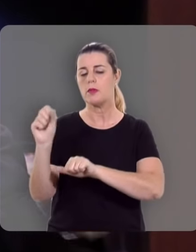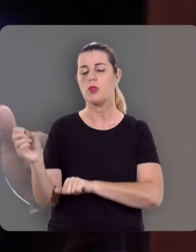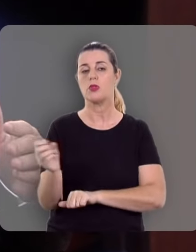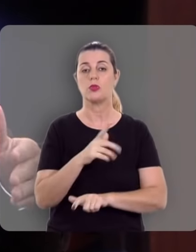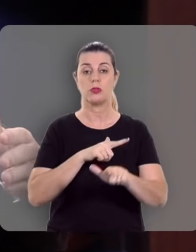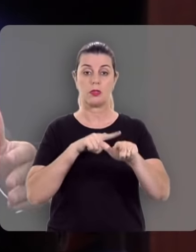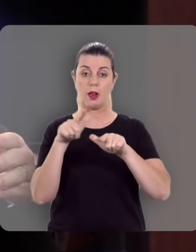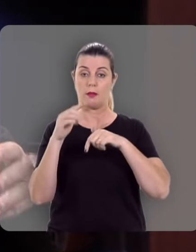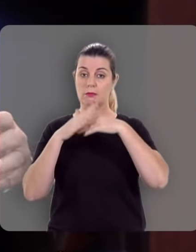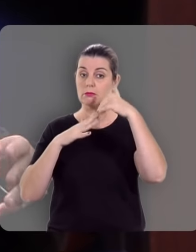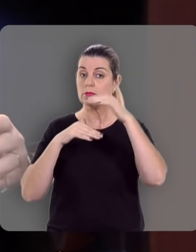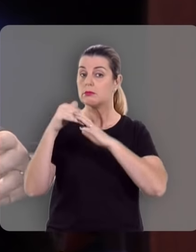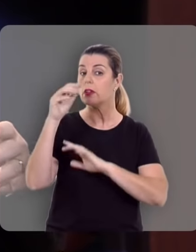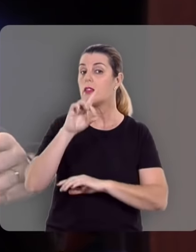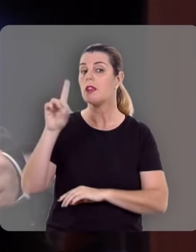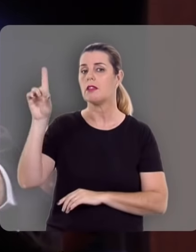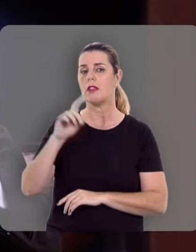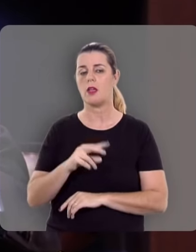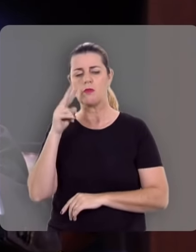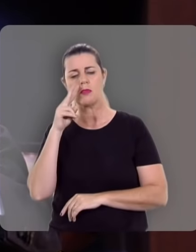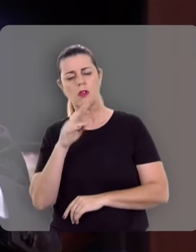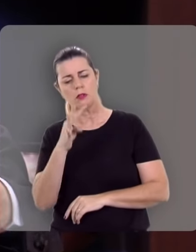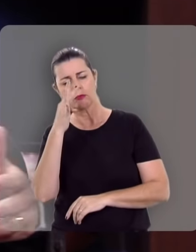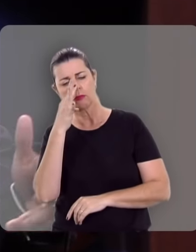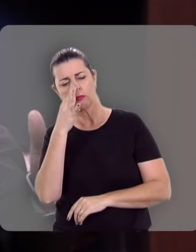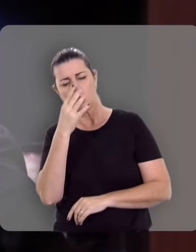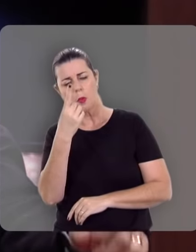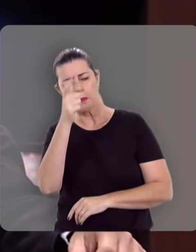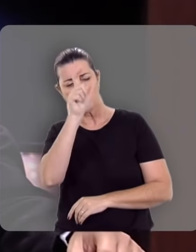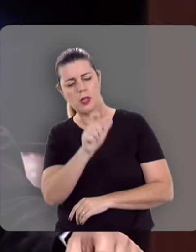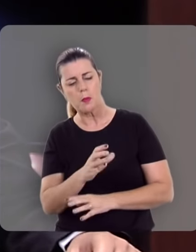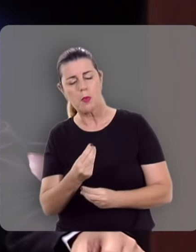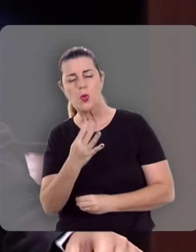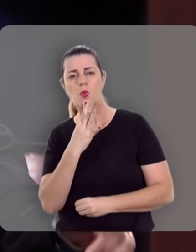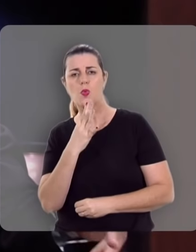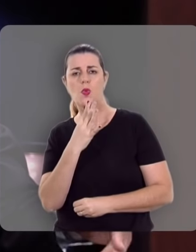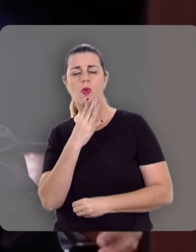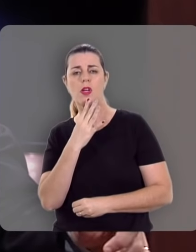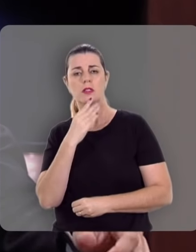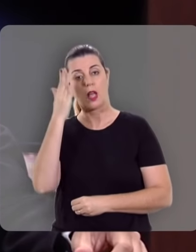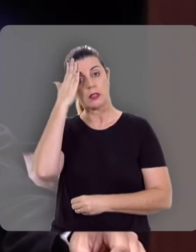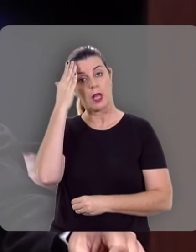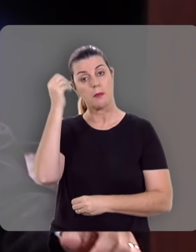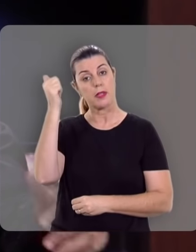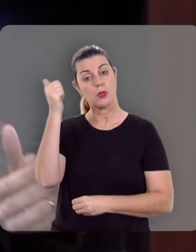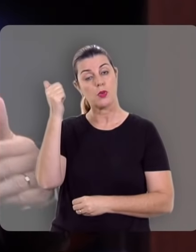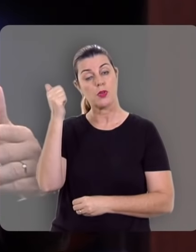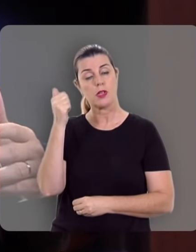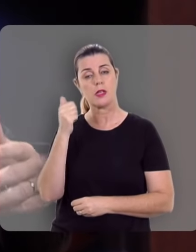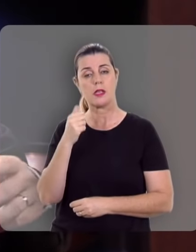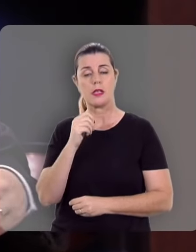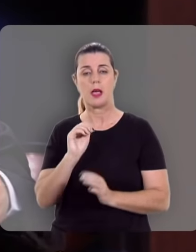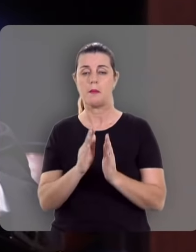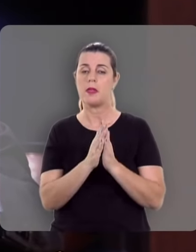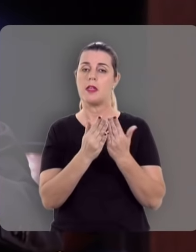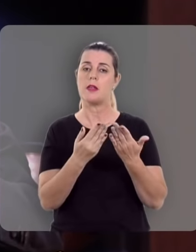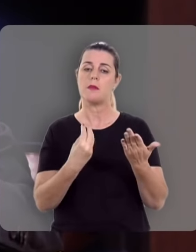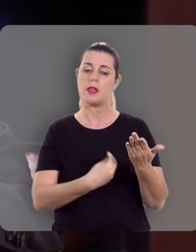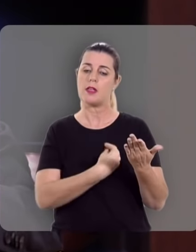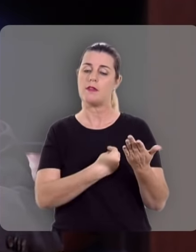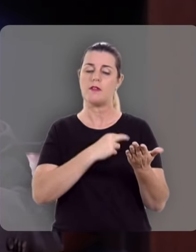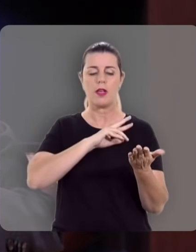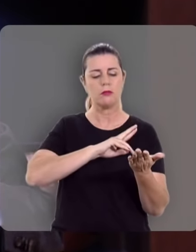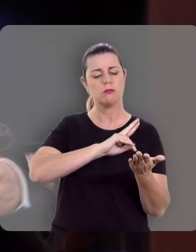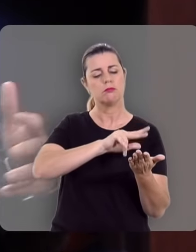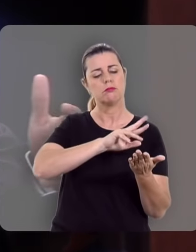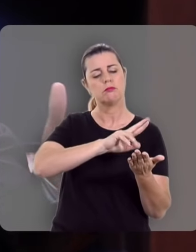de Deus, olhando especificamente para um personagem muito conhecido da sabedoria bíblica, que viveu